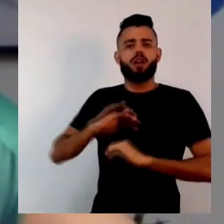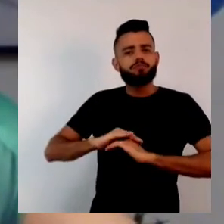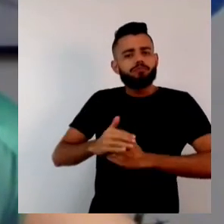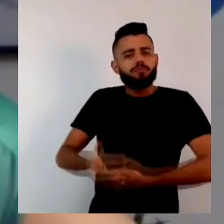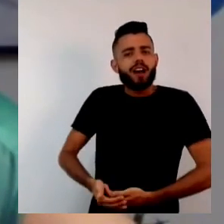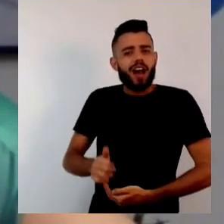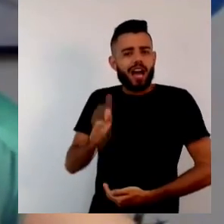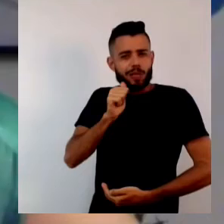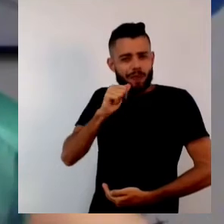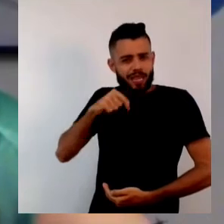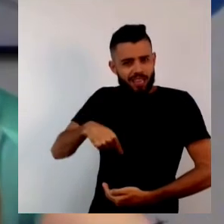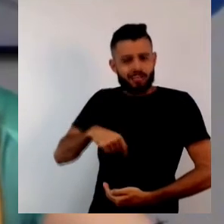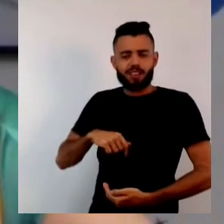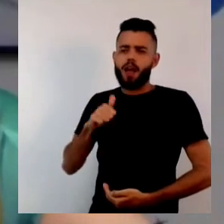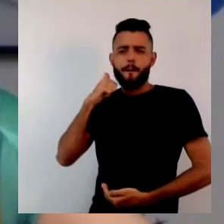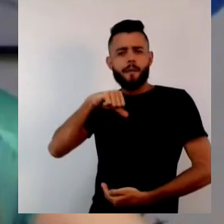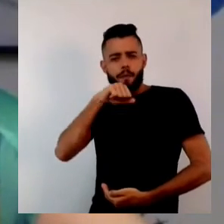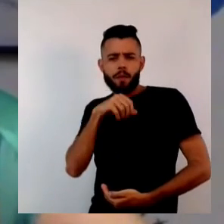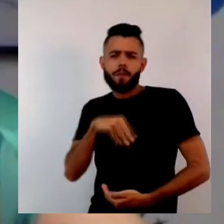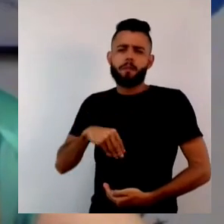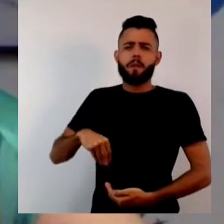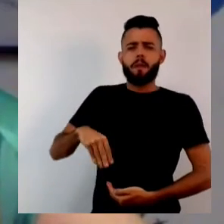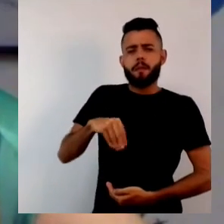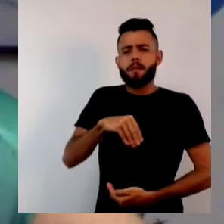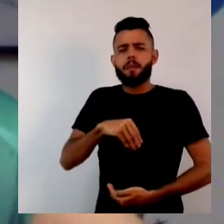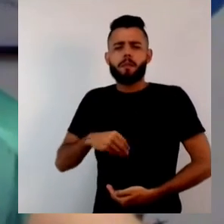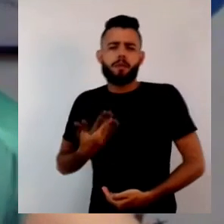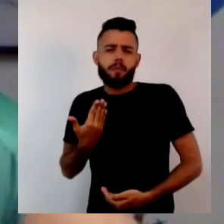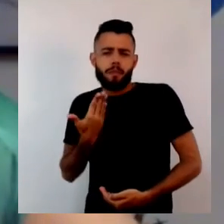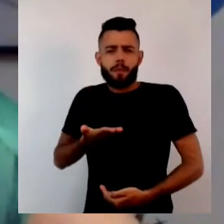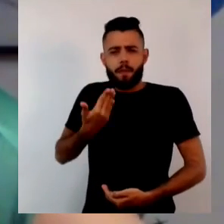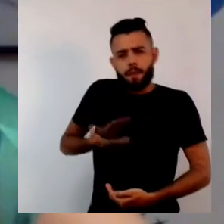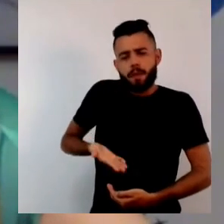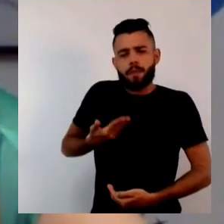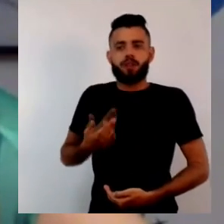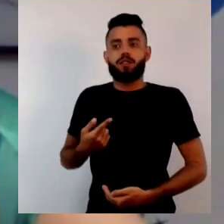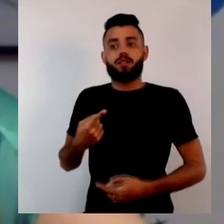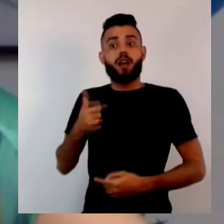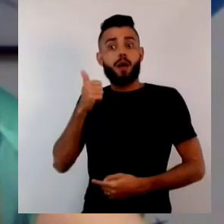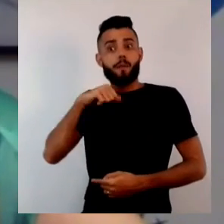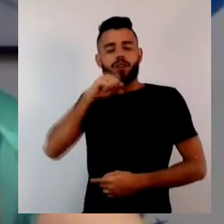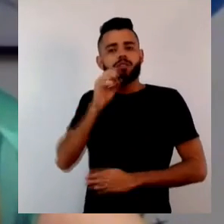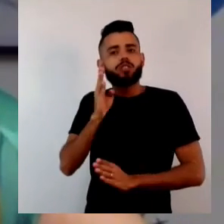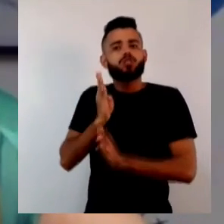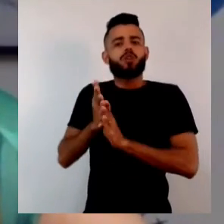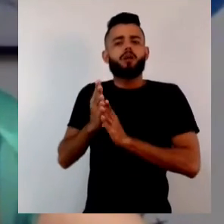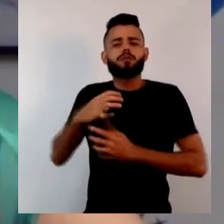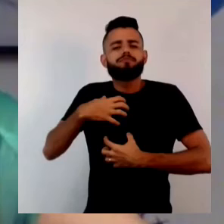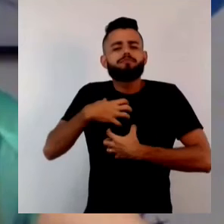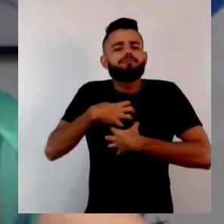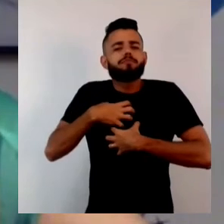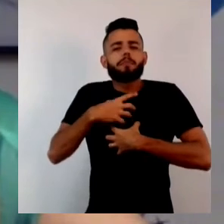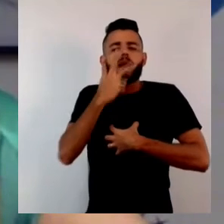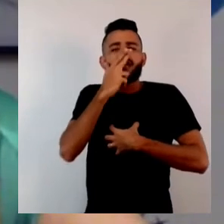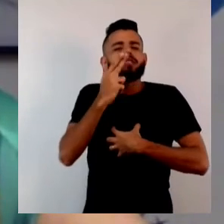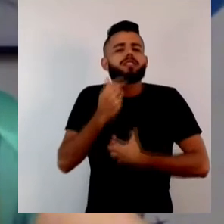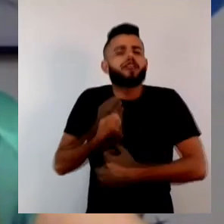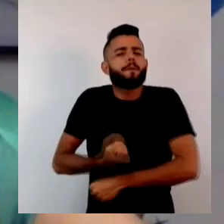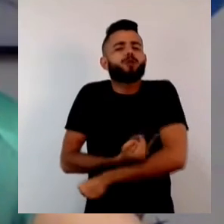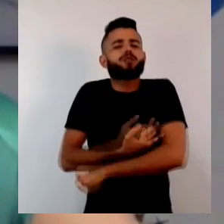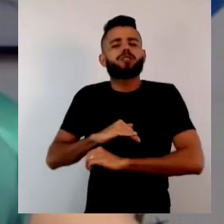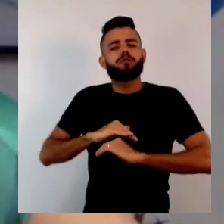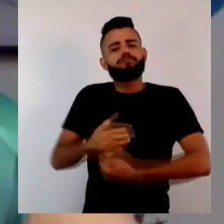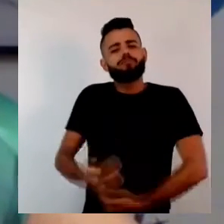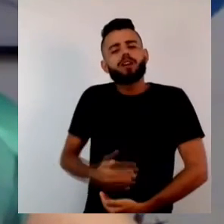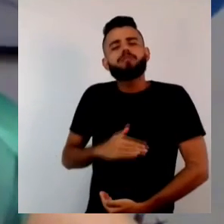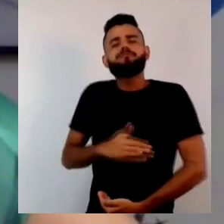elas sabem que o bebê é uma menina, elas conversam mais, têm conversas mais emocionais também. Então, muitas das nossas